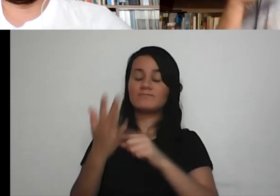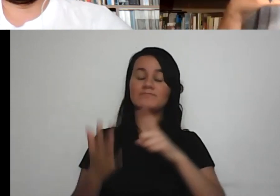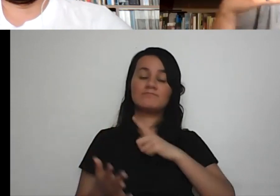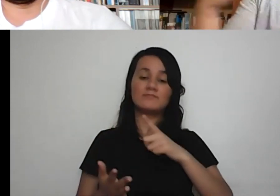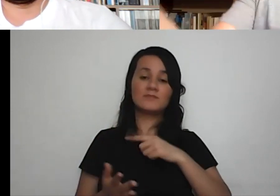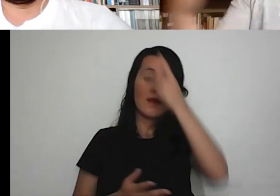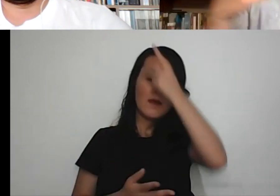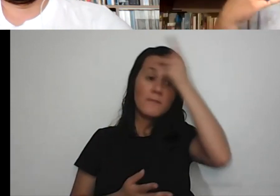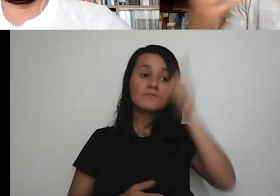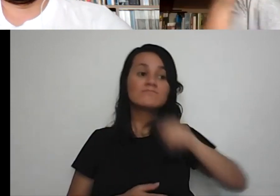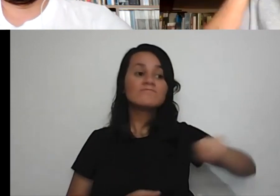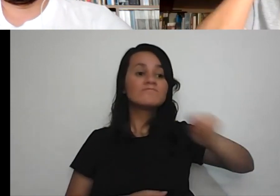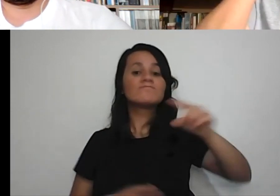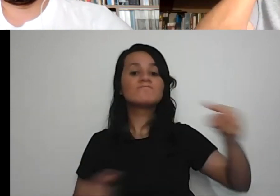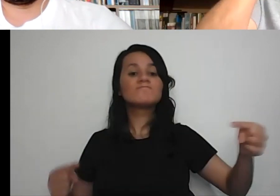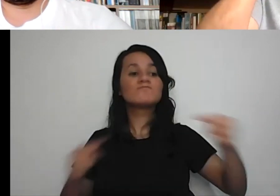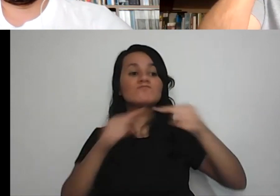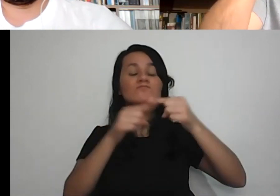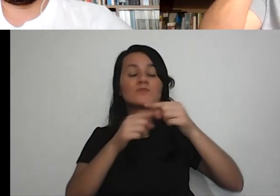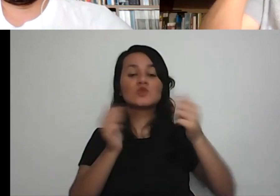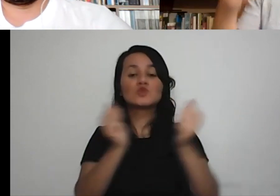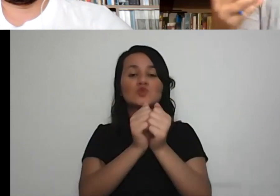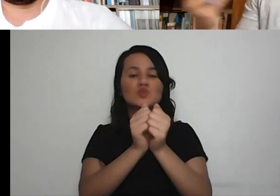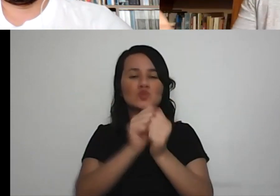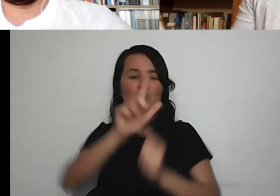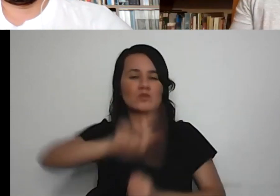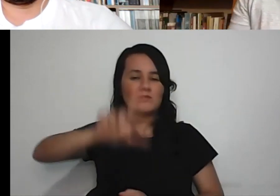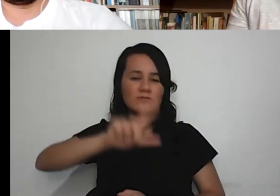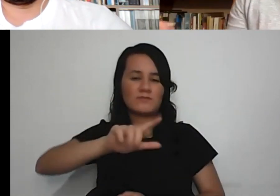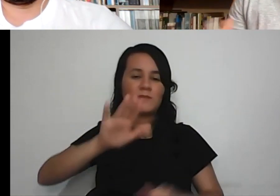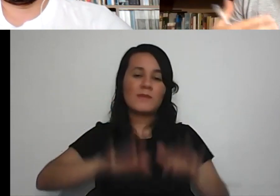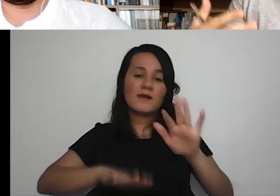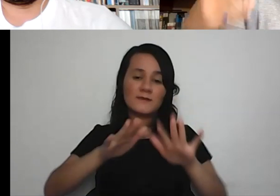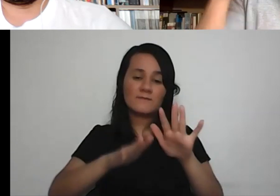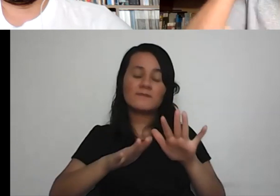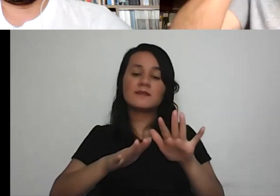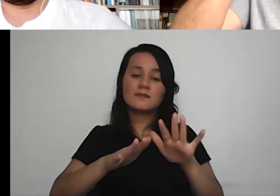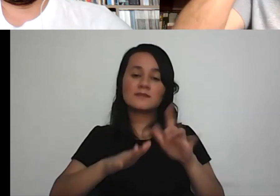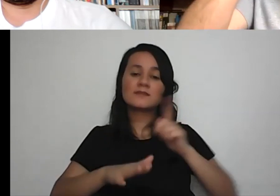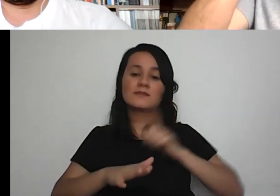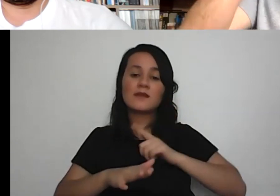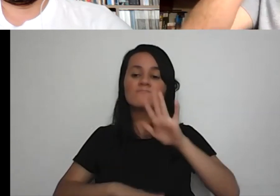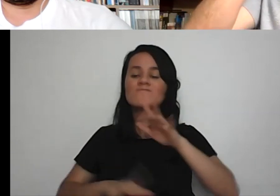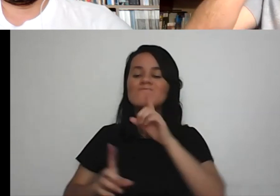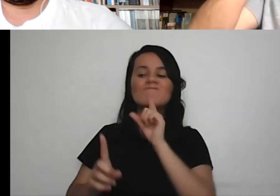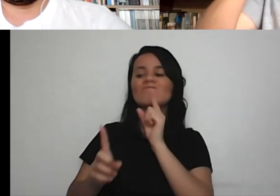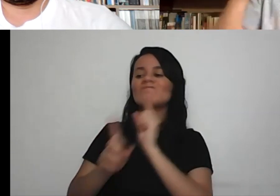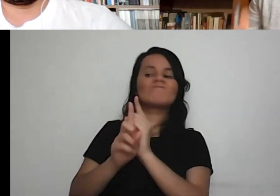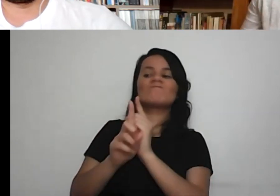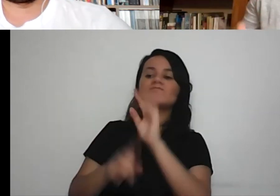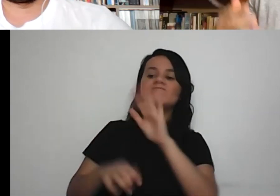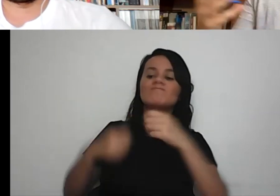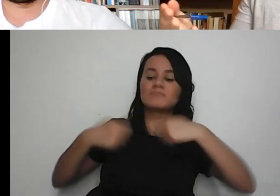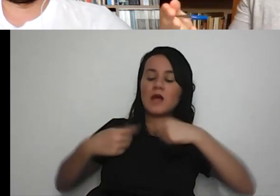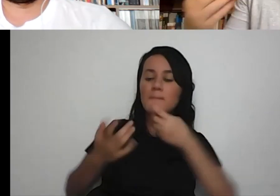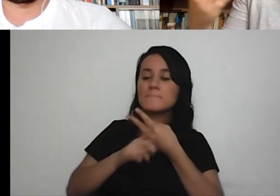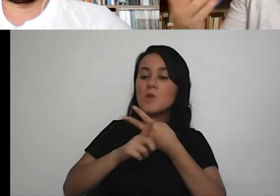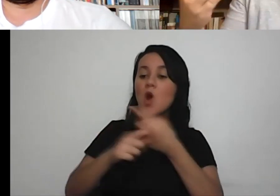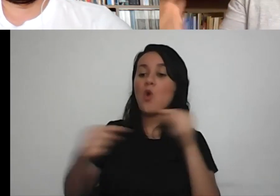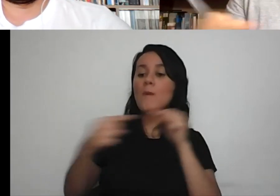das pessoas se relacionarem com a literatura ainda passa por uma questão de identificação, né?